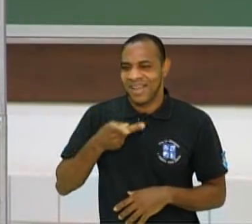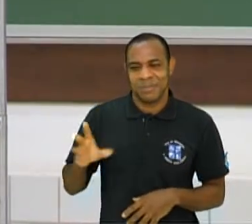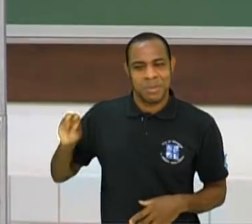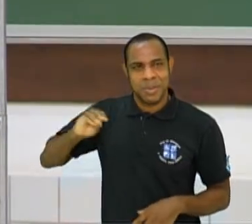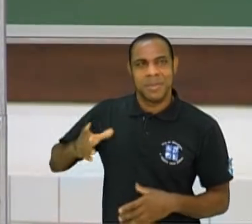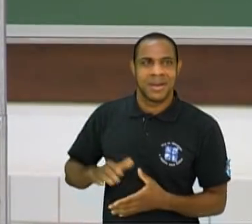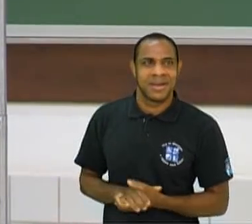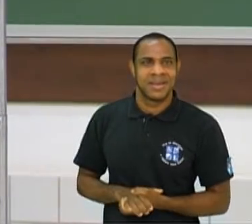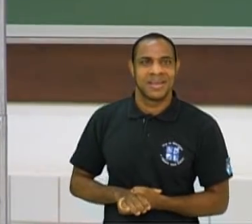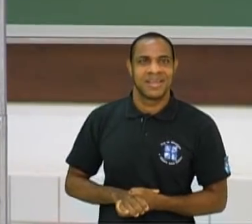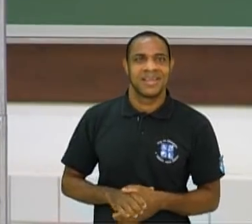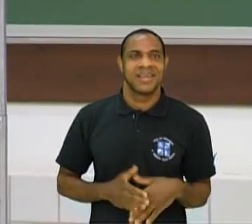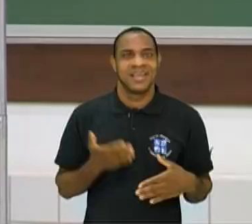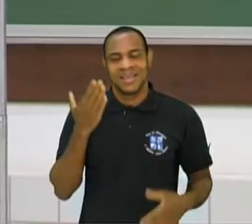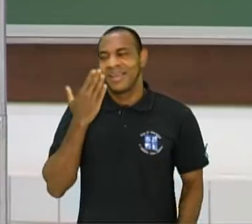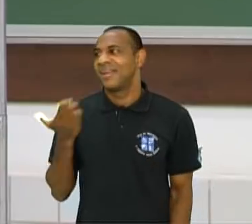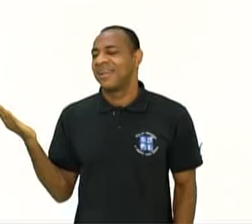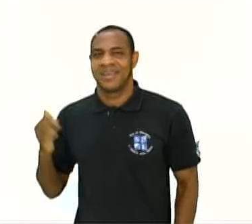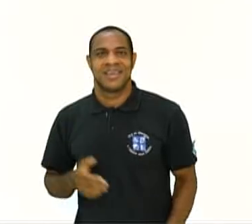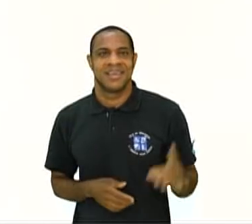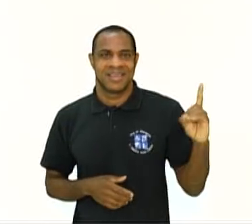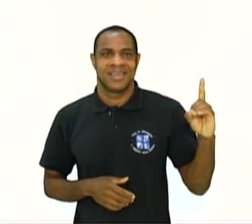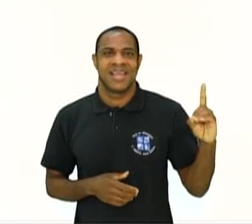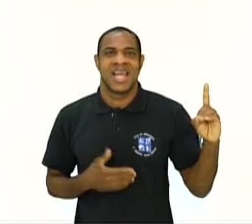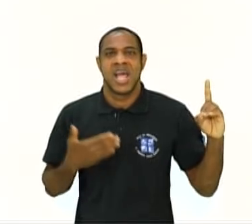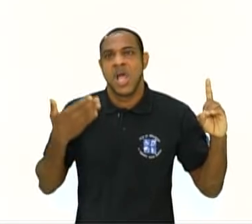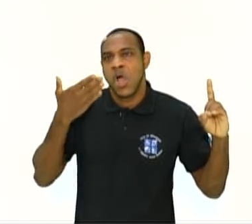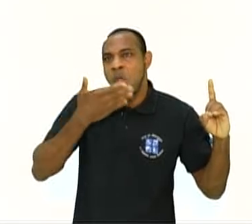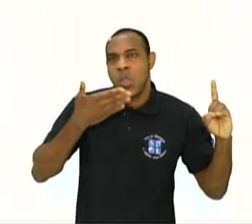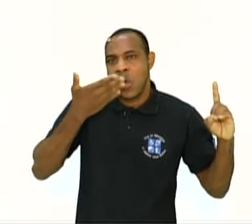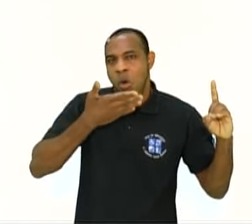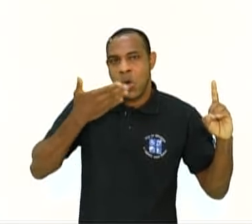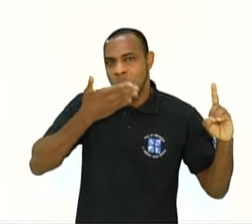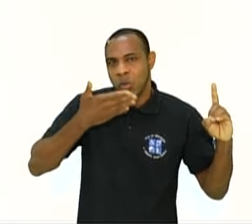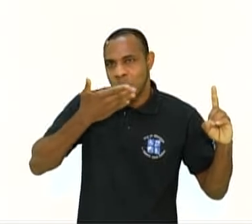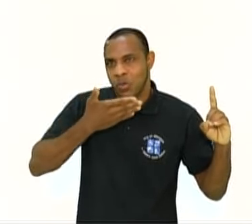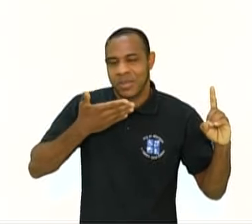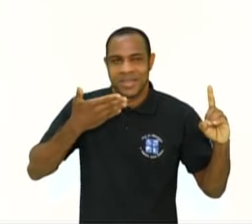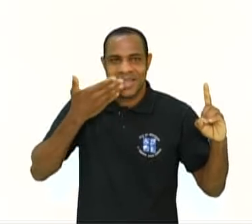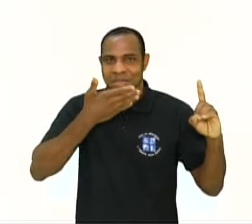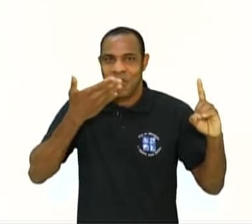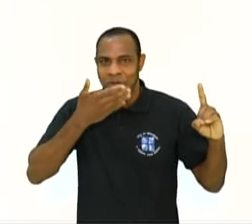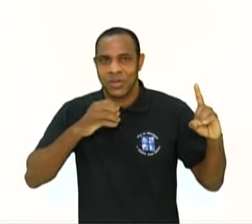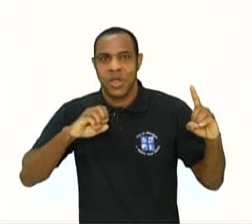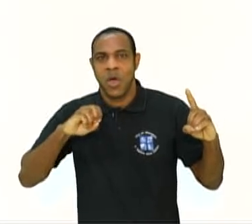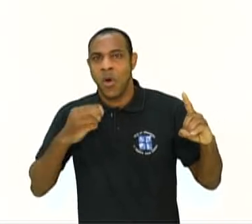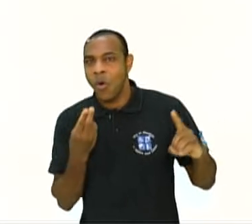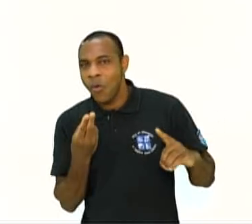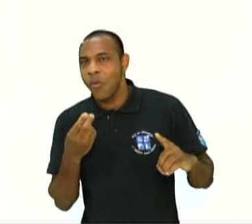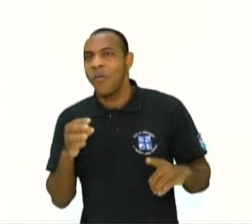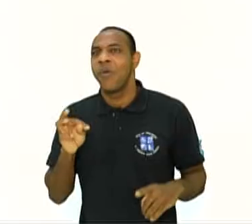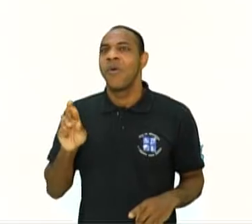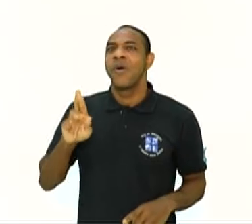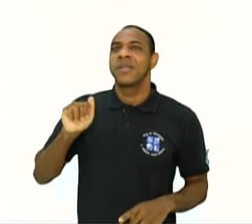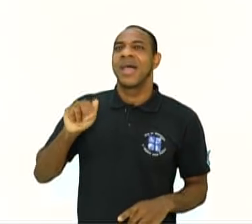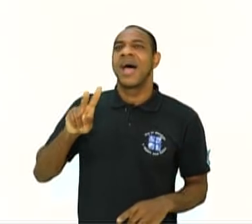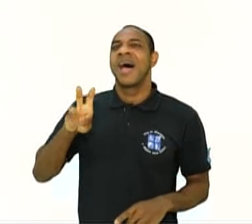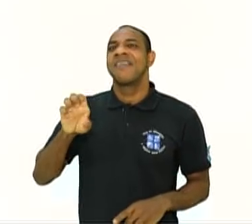significa doçura ou travessura. E aí eles têm esse costume, as crianças se